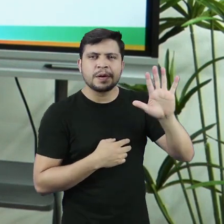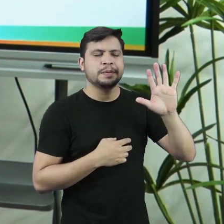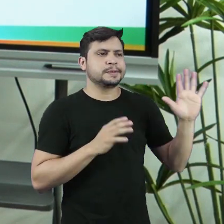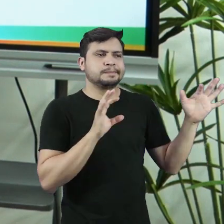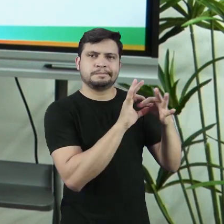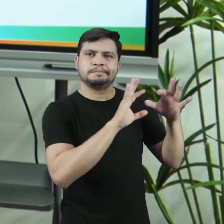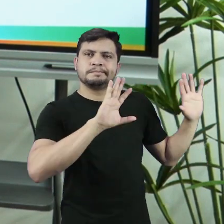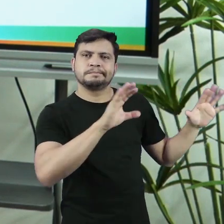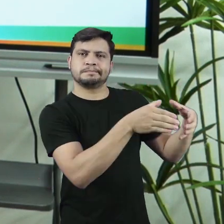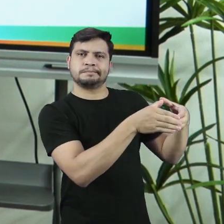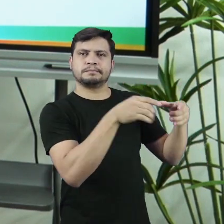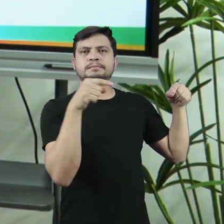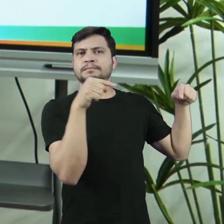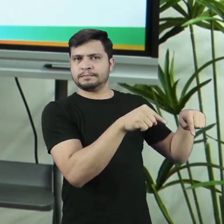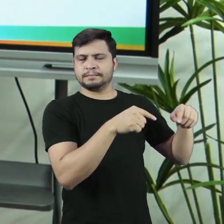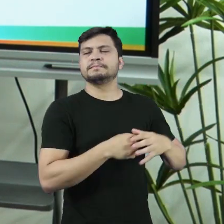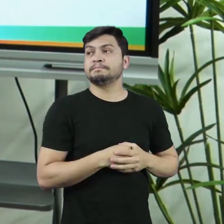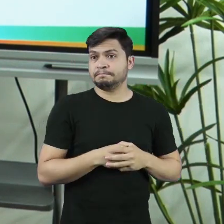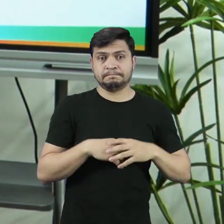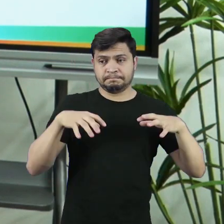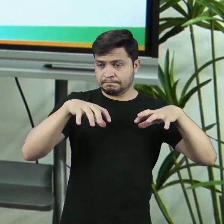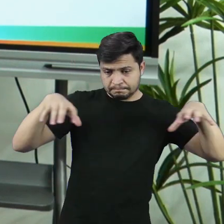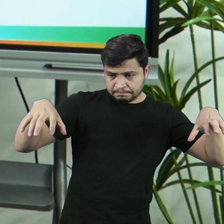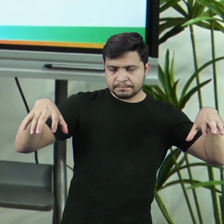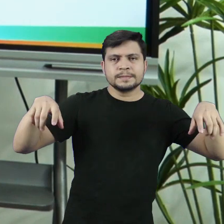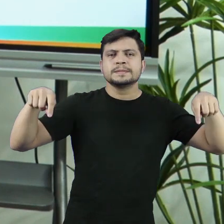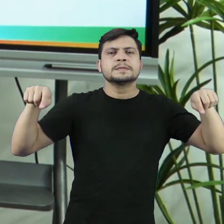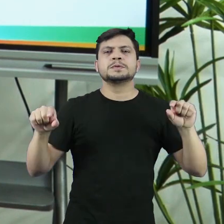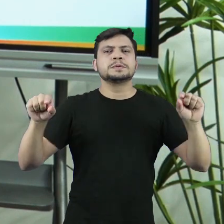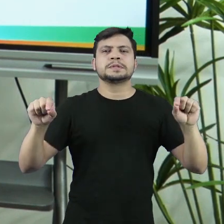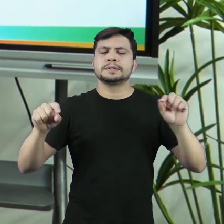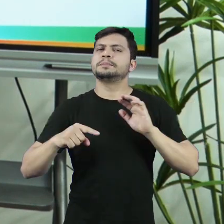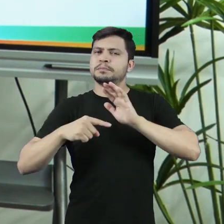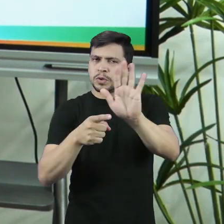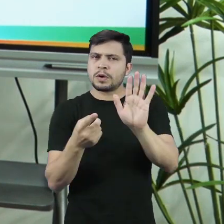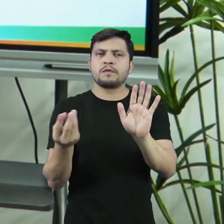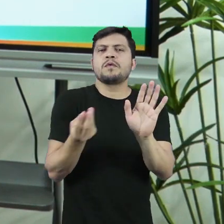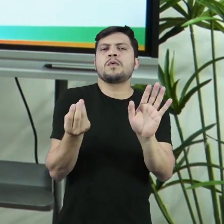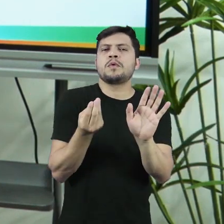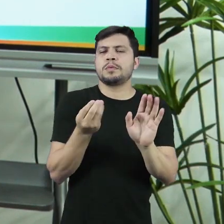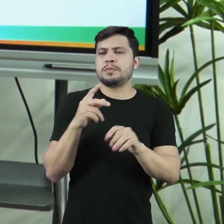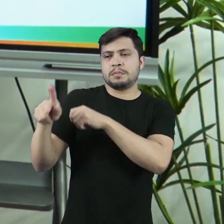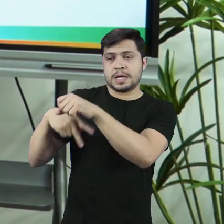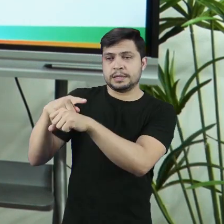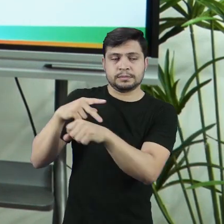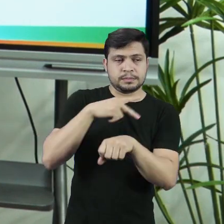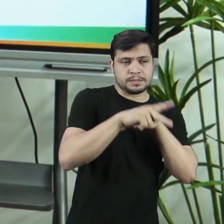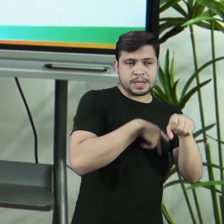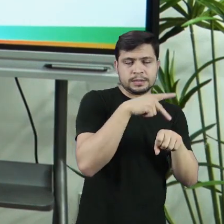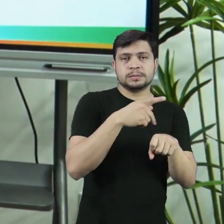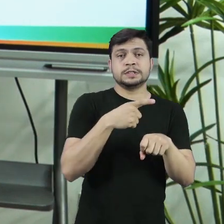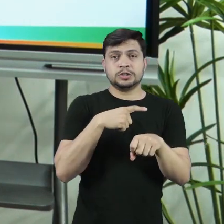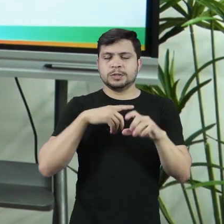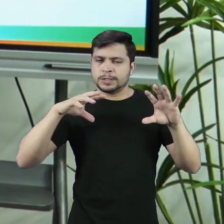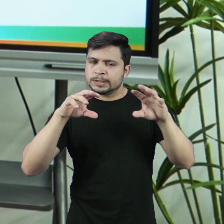o Pacto de Varsóvia do outro, mostrava como os dois países estavam buscando ampliar suas áreas de interesse. É um